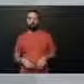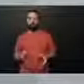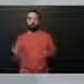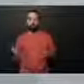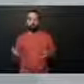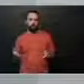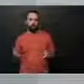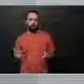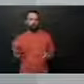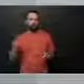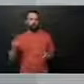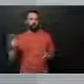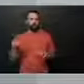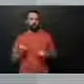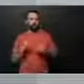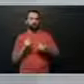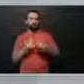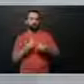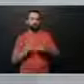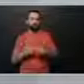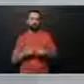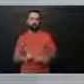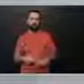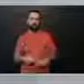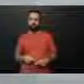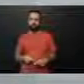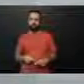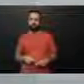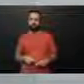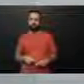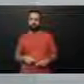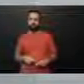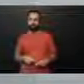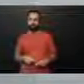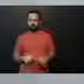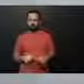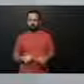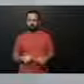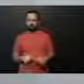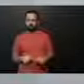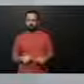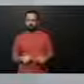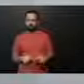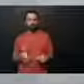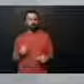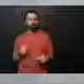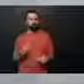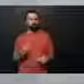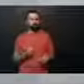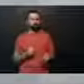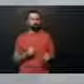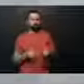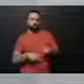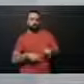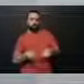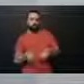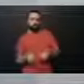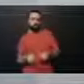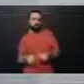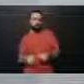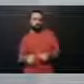multiplicativa. O que seria isso? Se nós fôssemos trocar todas